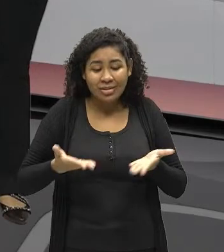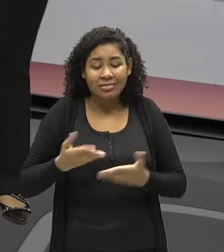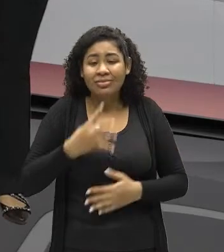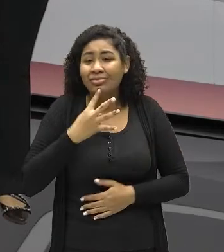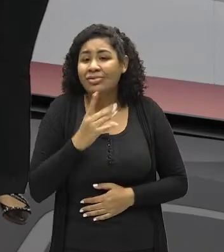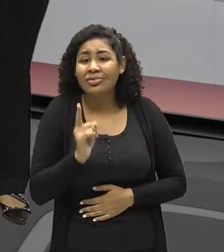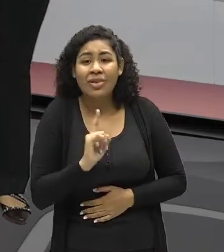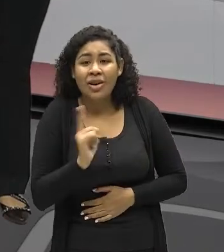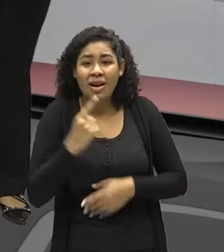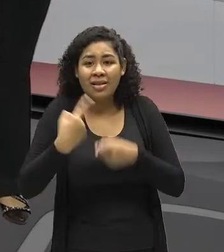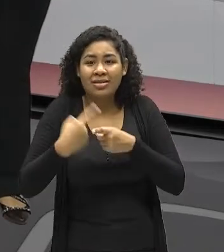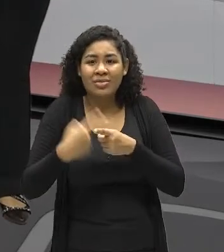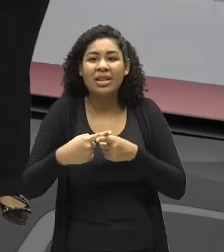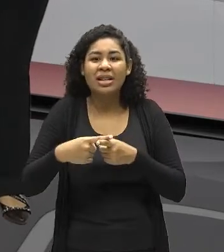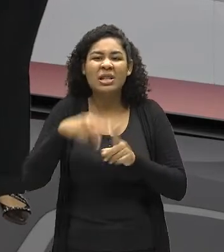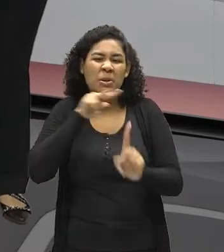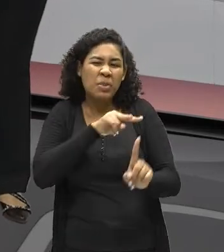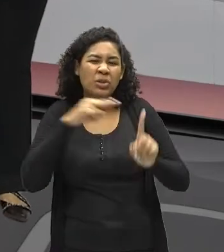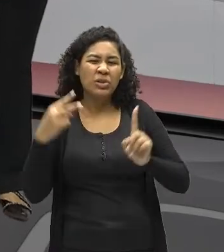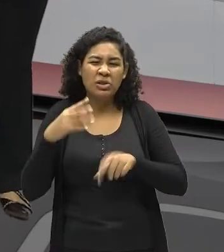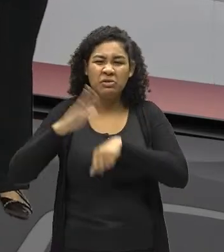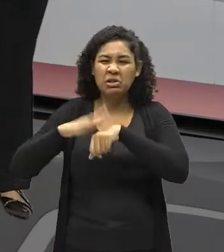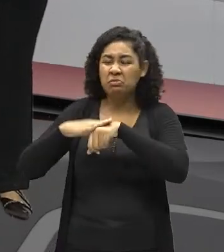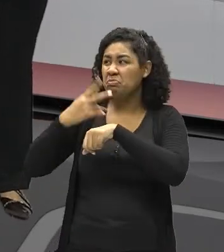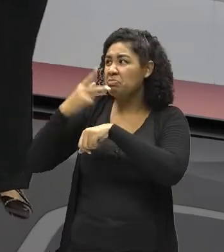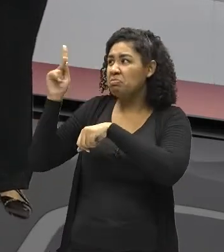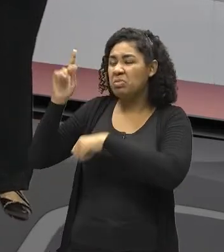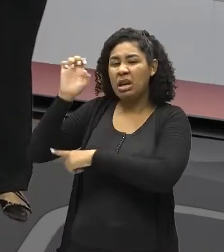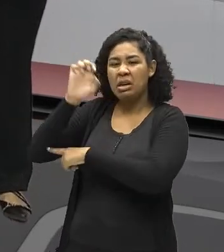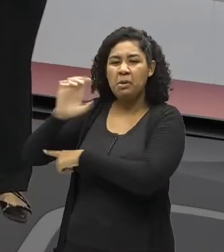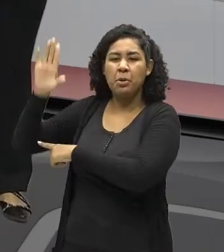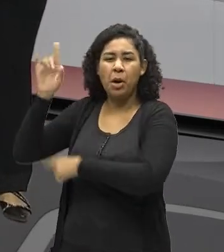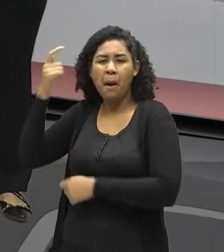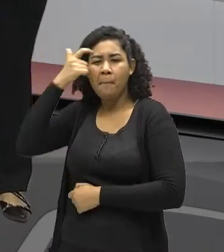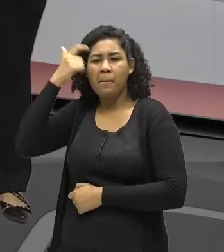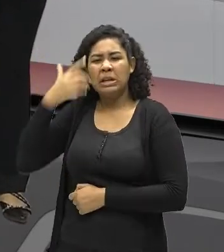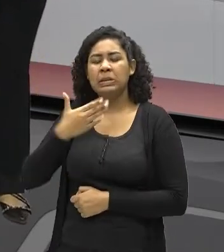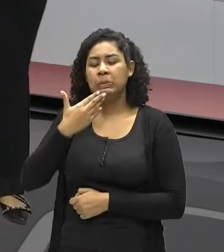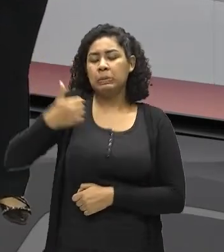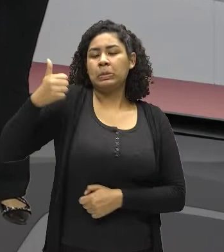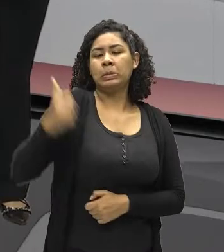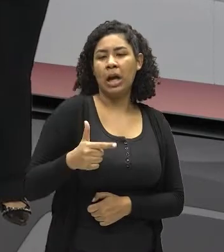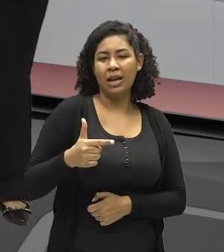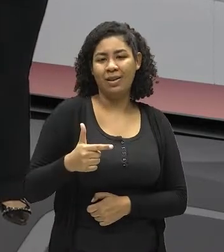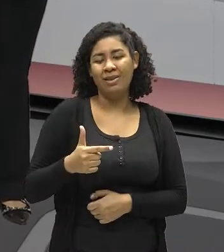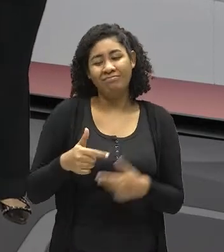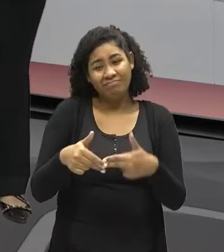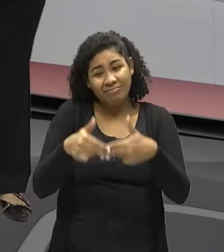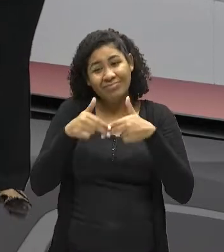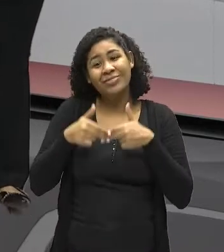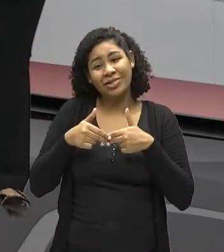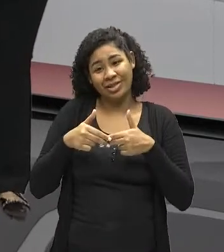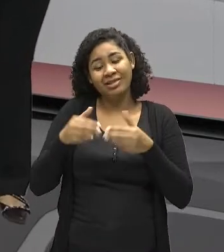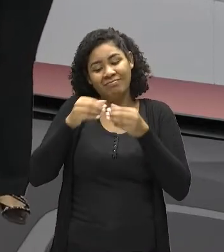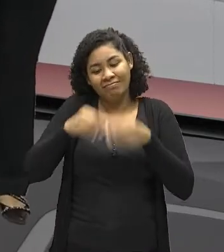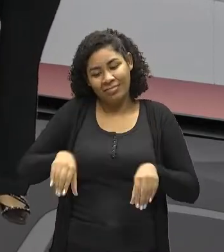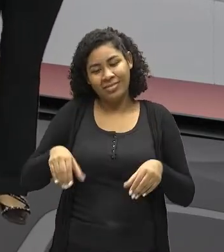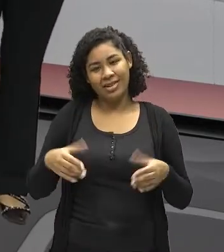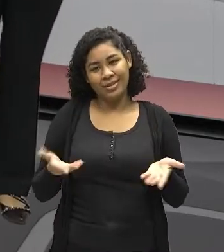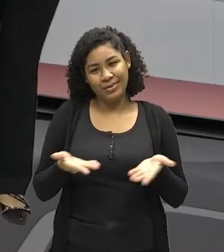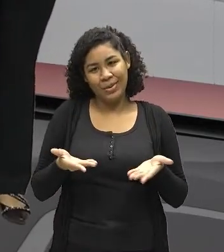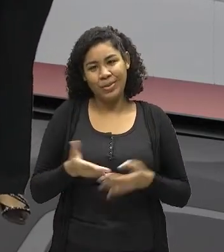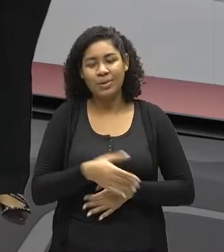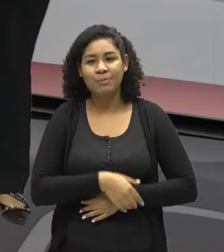europeia de superioridade a outros grupos conhecidos. Então, a gente faz a nossa parte, trazendo para